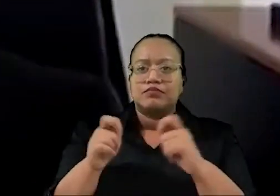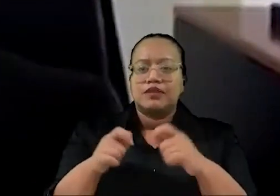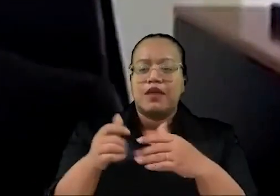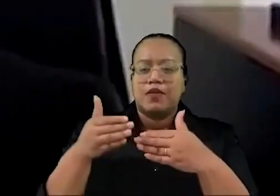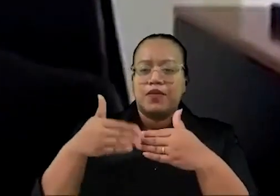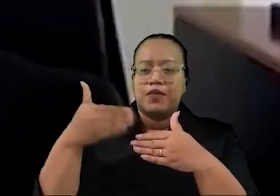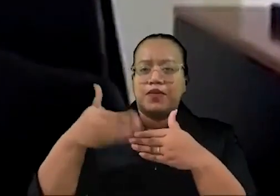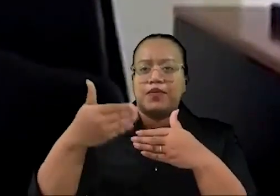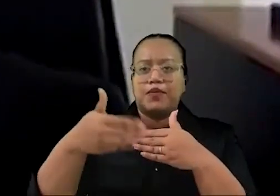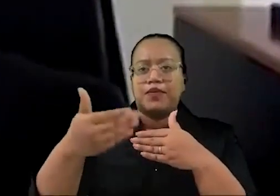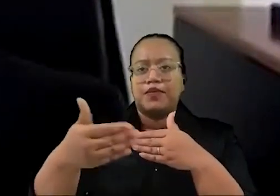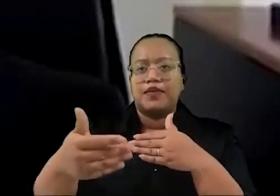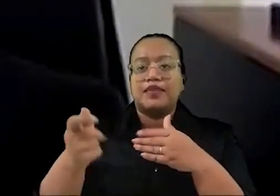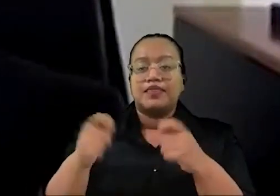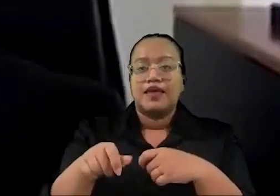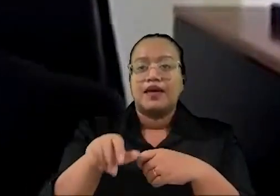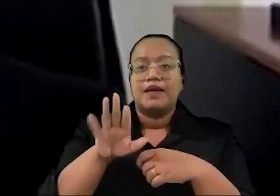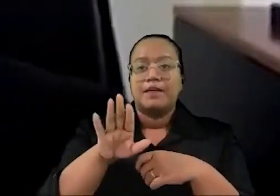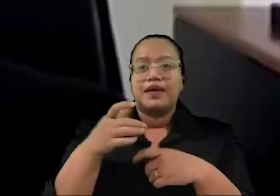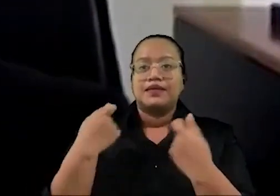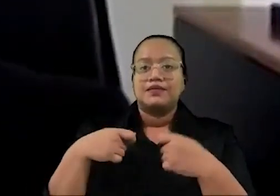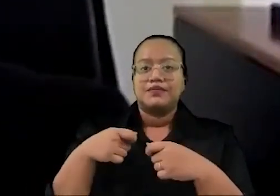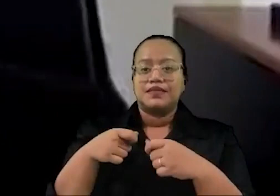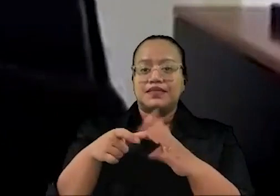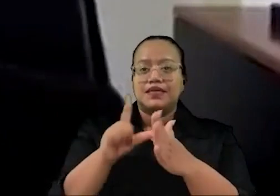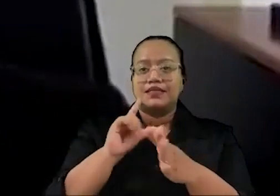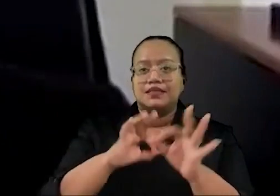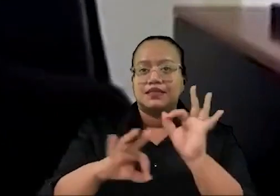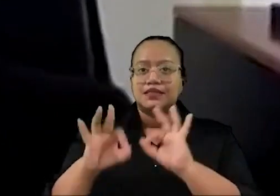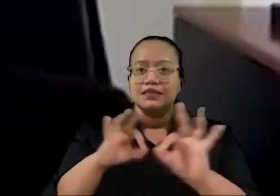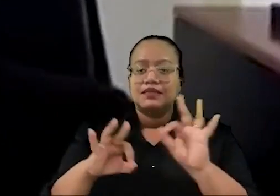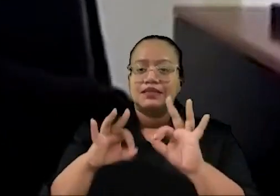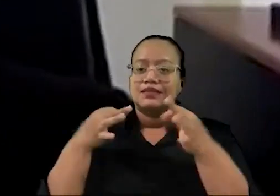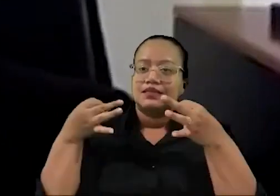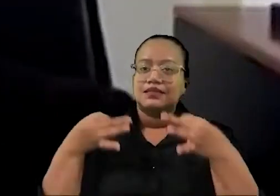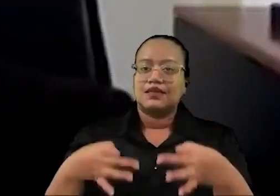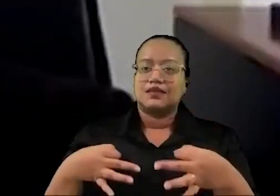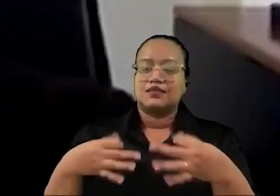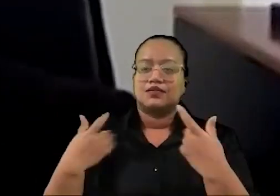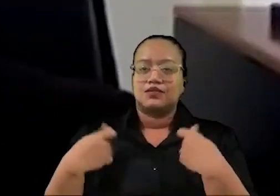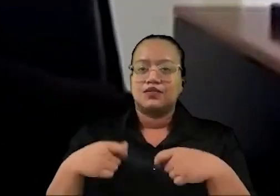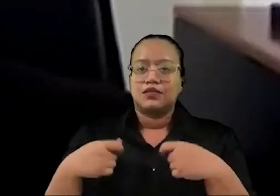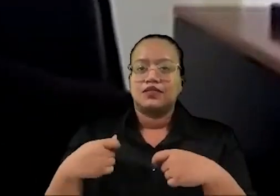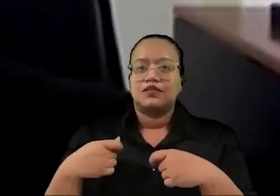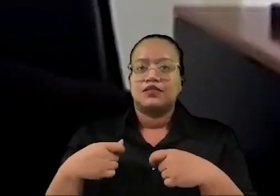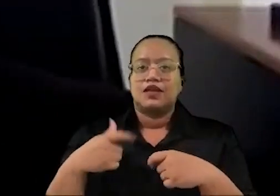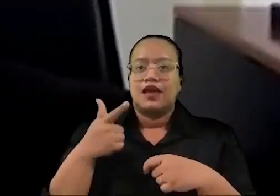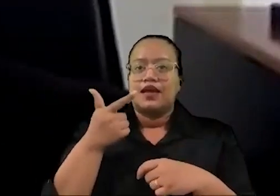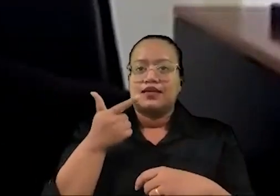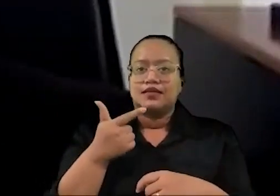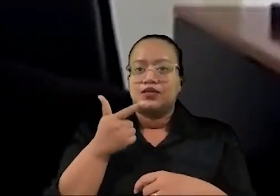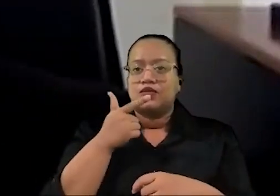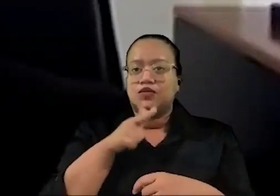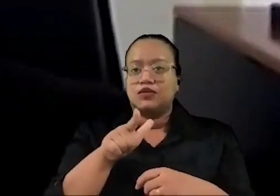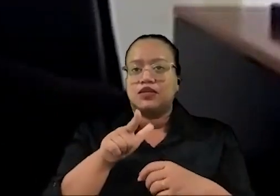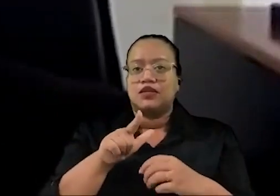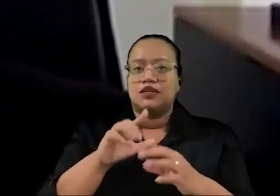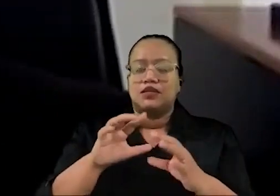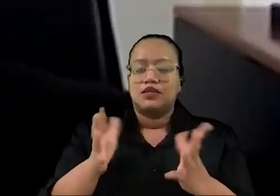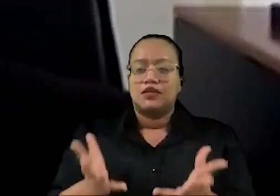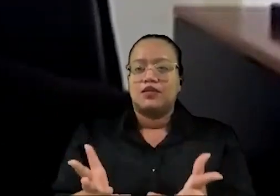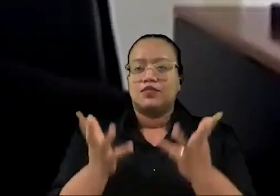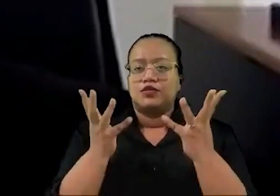tenha os gatilhos certos ali mapeados para poder ele dar todo o impulsionamento do